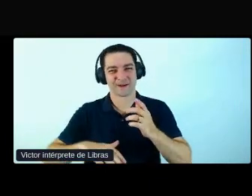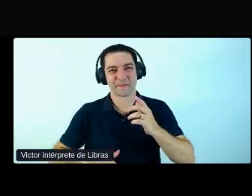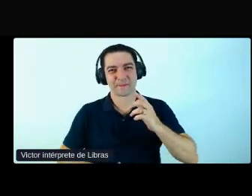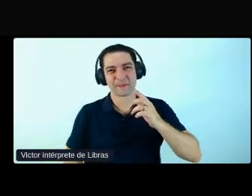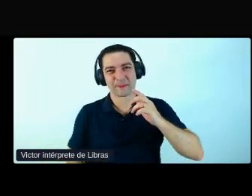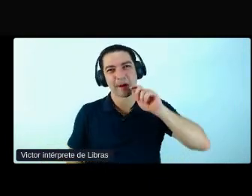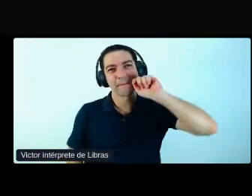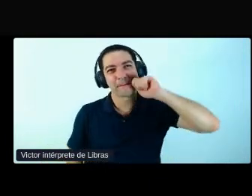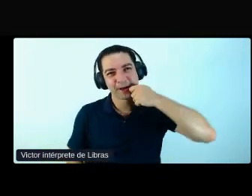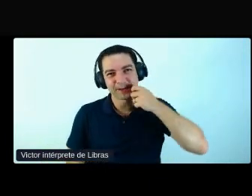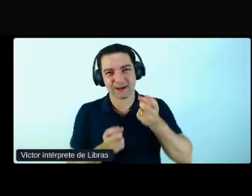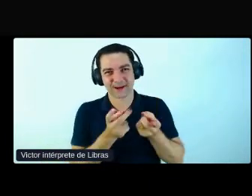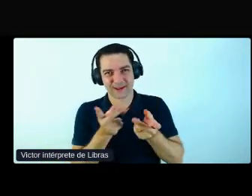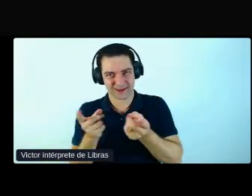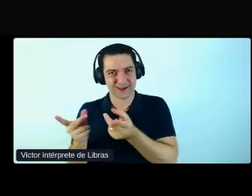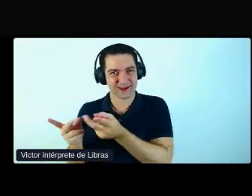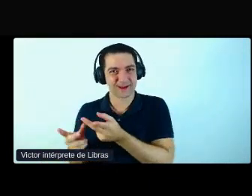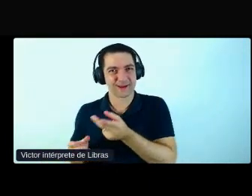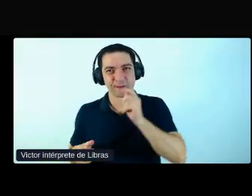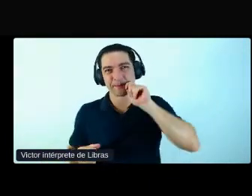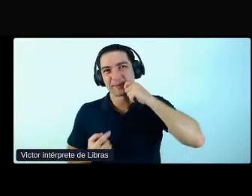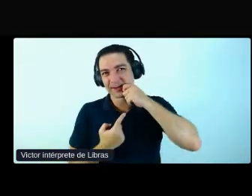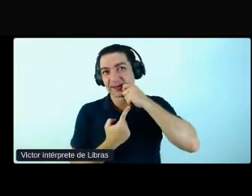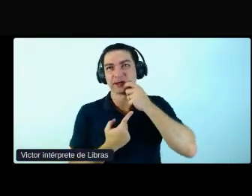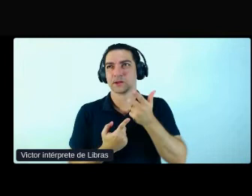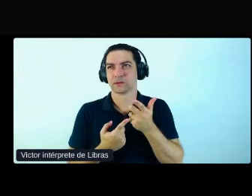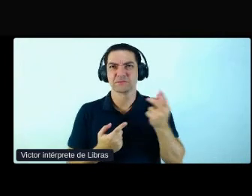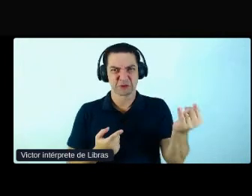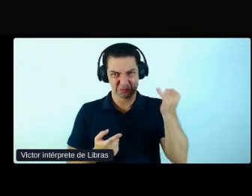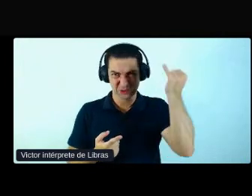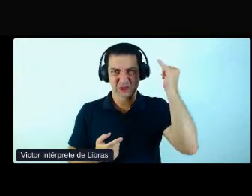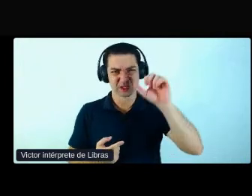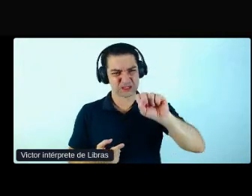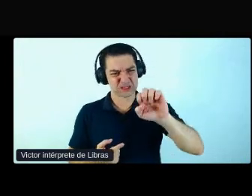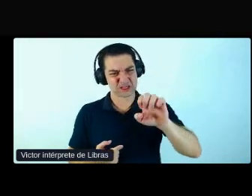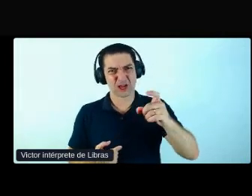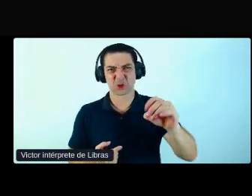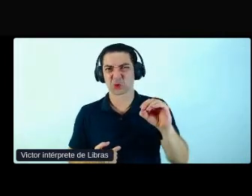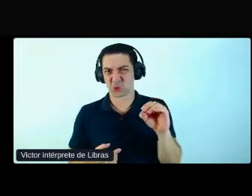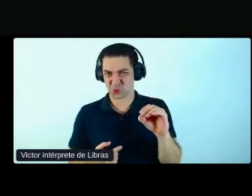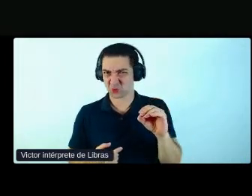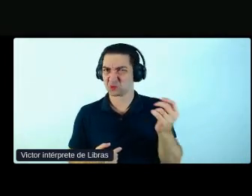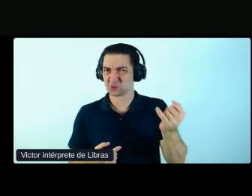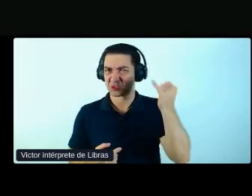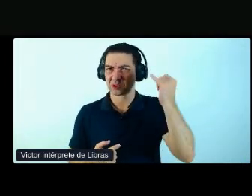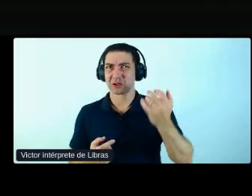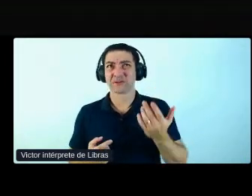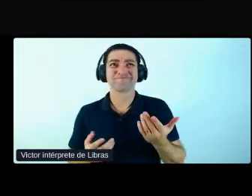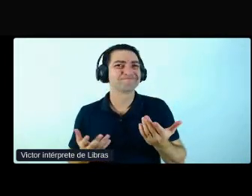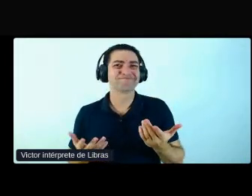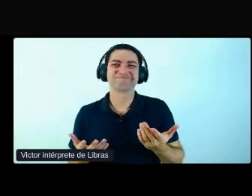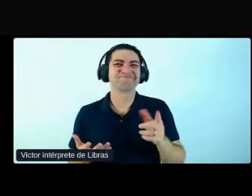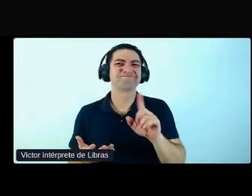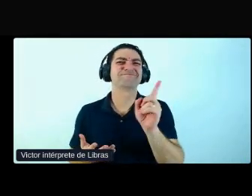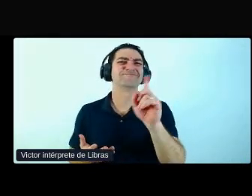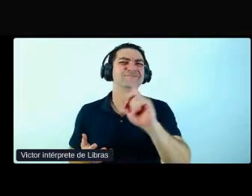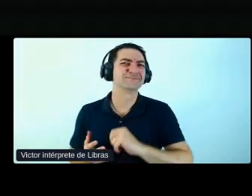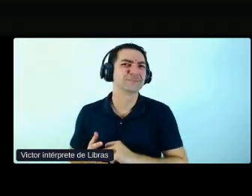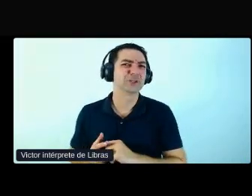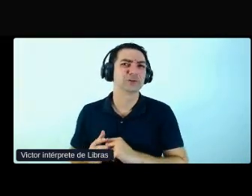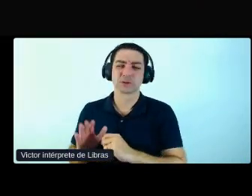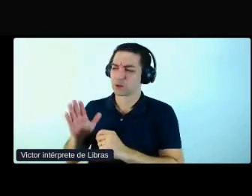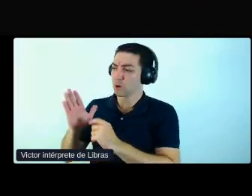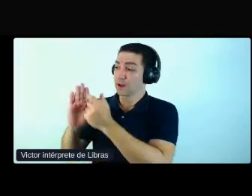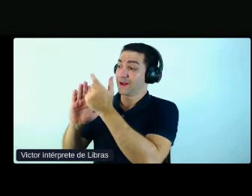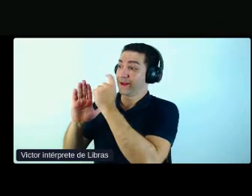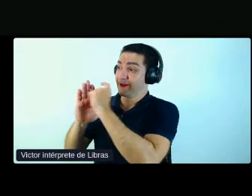Então, não precisaria nem estar no cadastro do usuário, principalmente se for obrigatório. Tá? Poderia